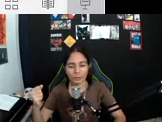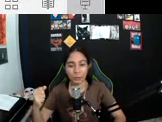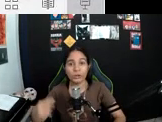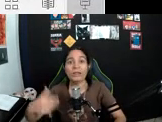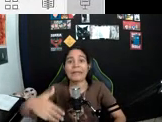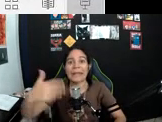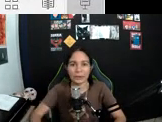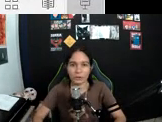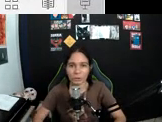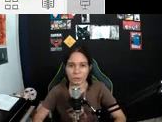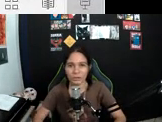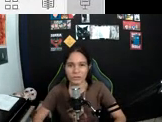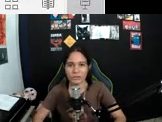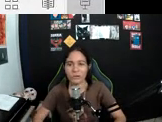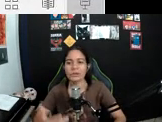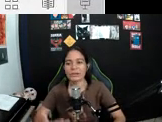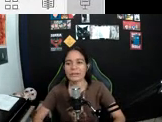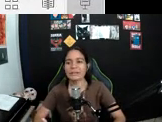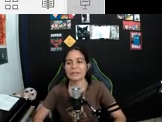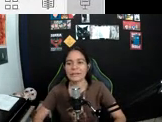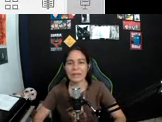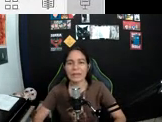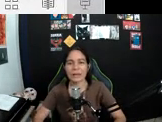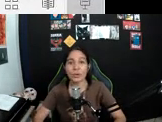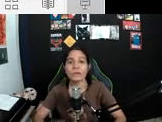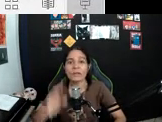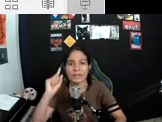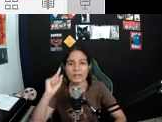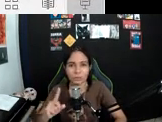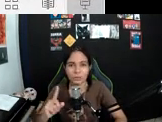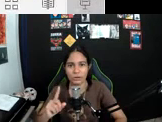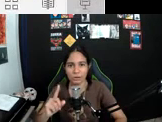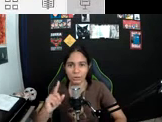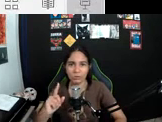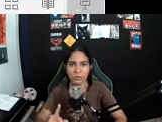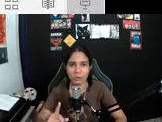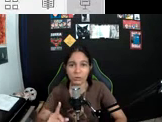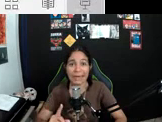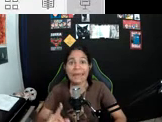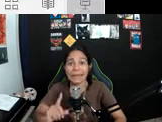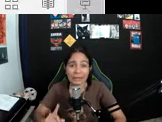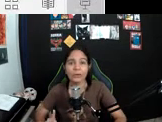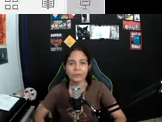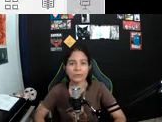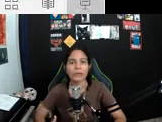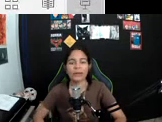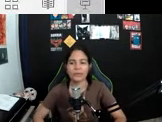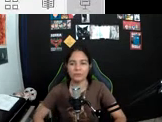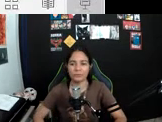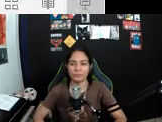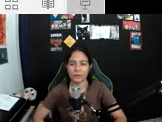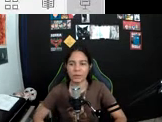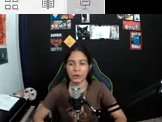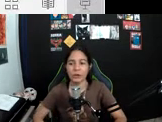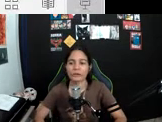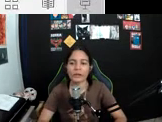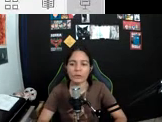vamos dizer assim, o direito de utilizar o título de doutor é quem tem